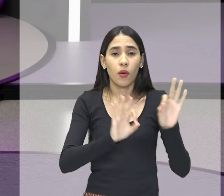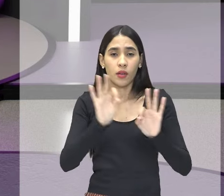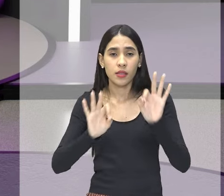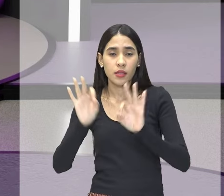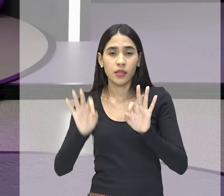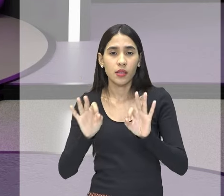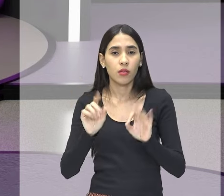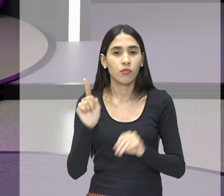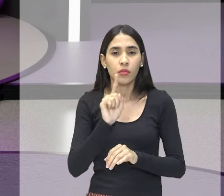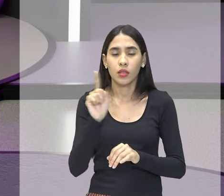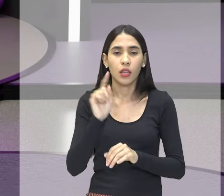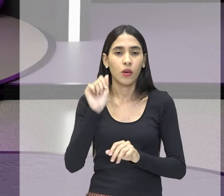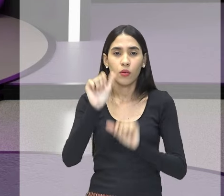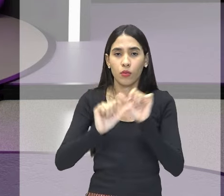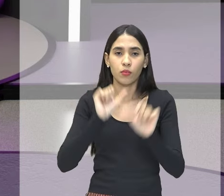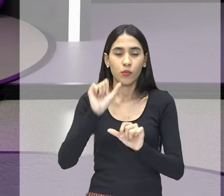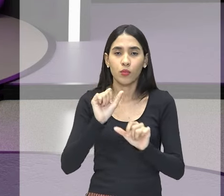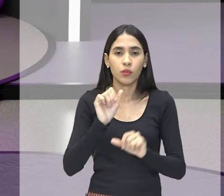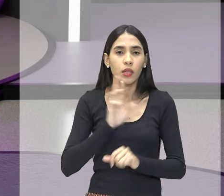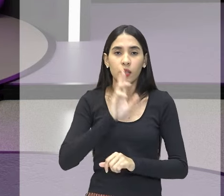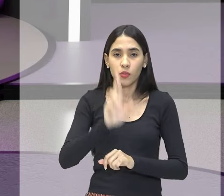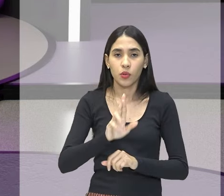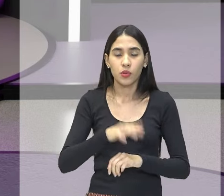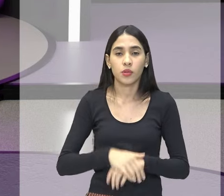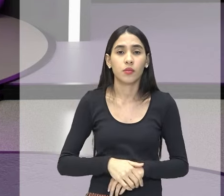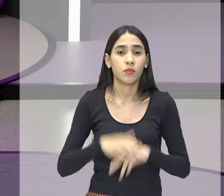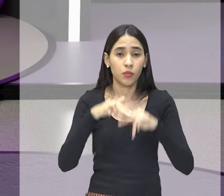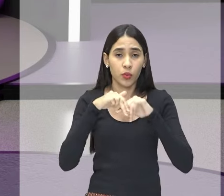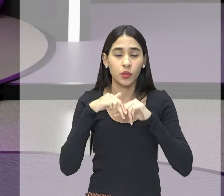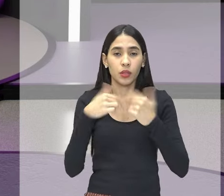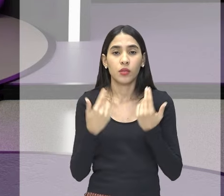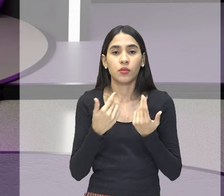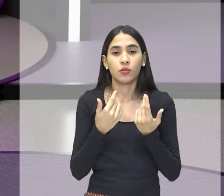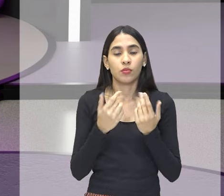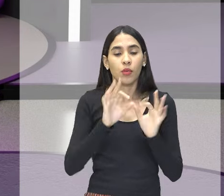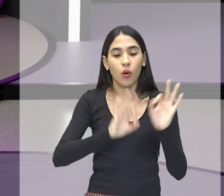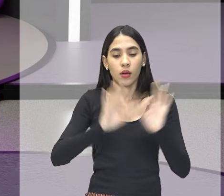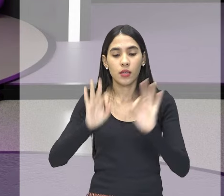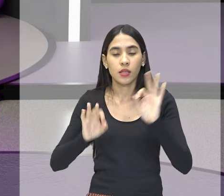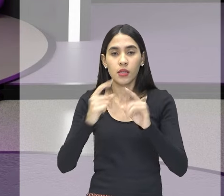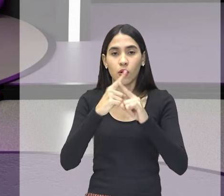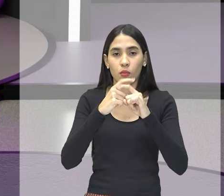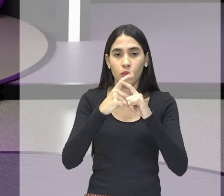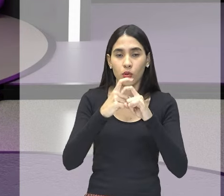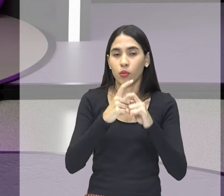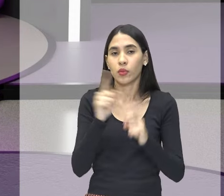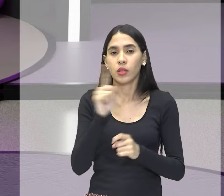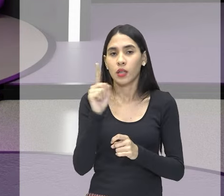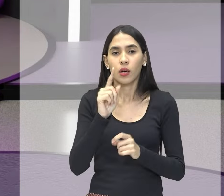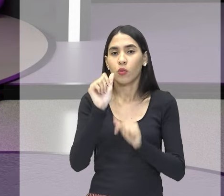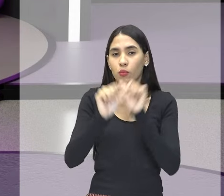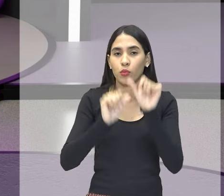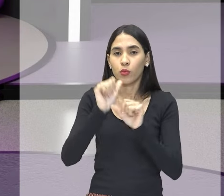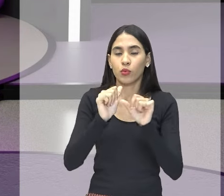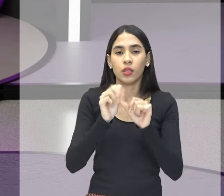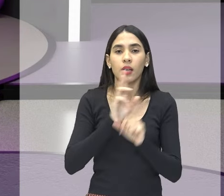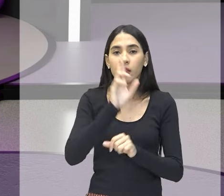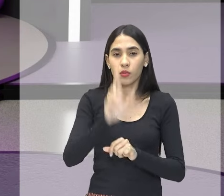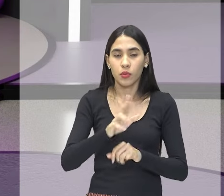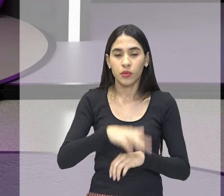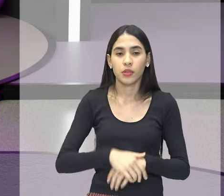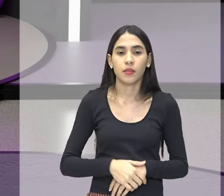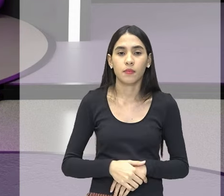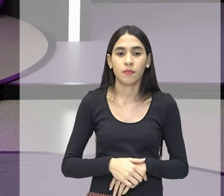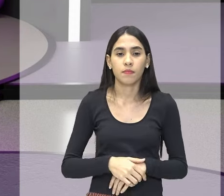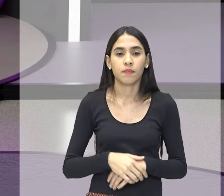fatores não altera o resultado. Logo, a ordem dos monômios não vai alterar o resultado. Voltando aí um pouquinho no